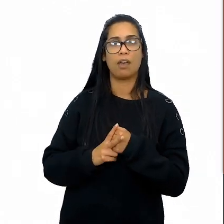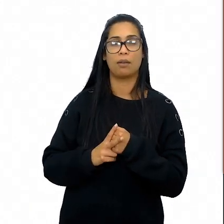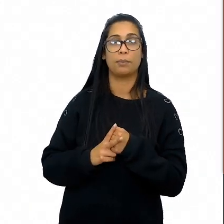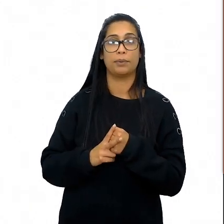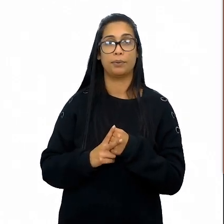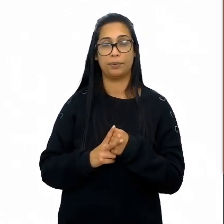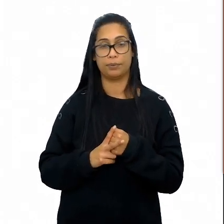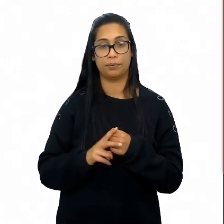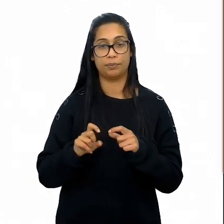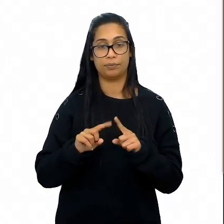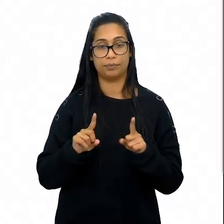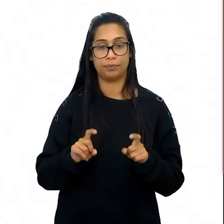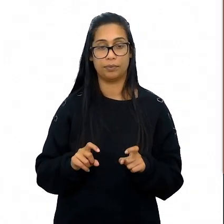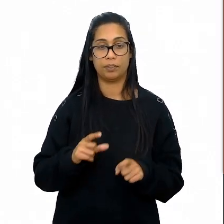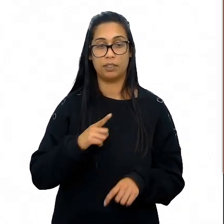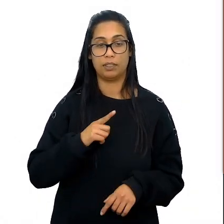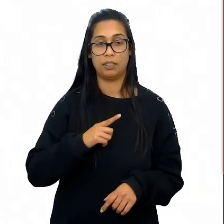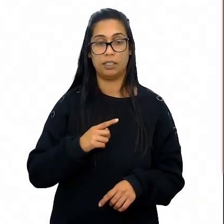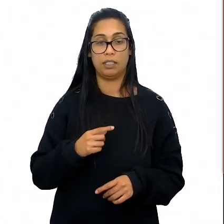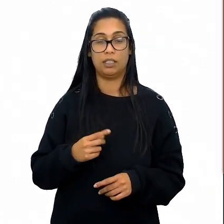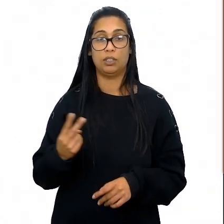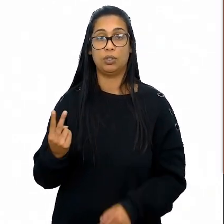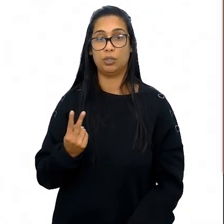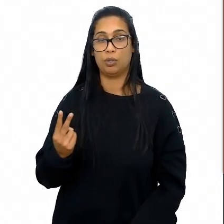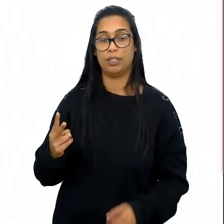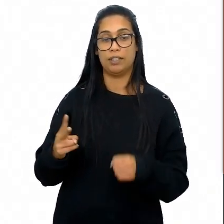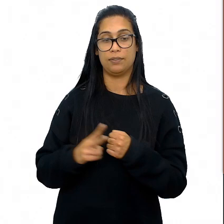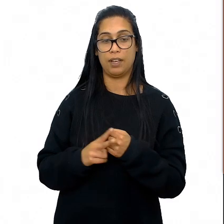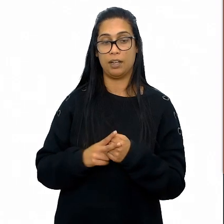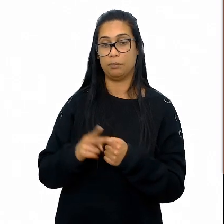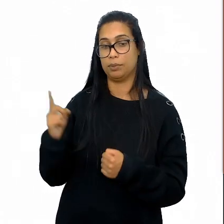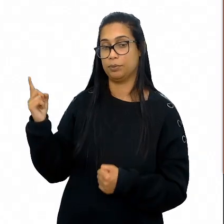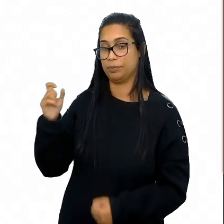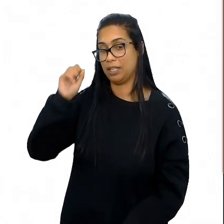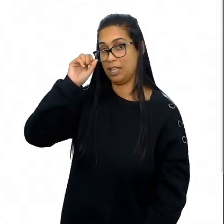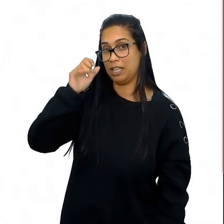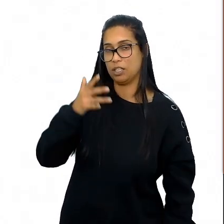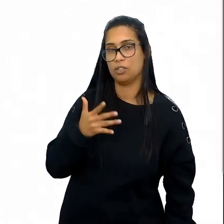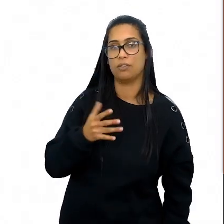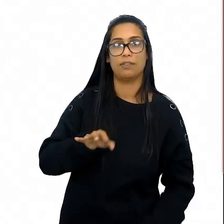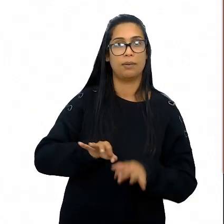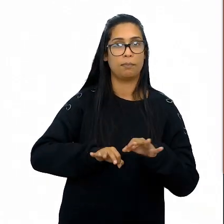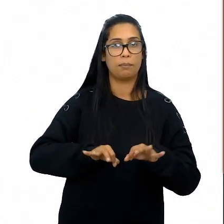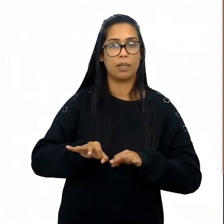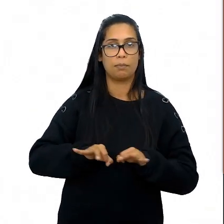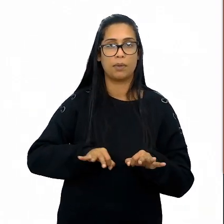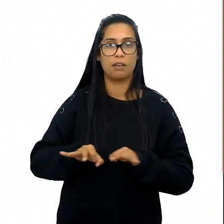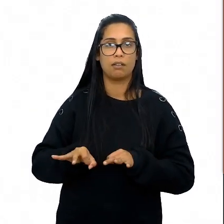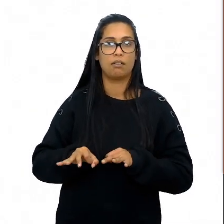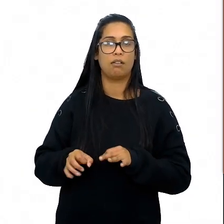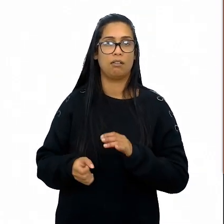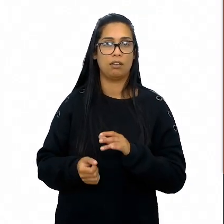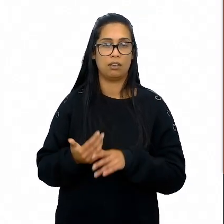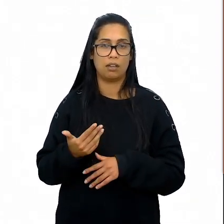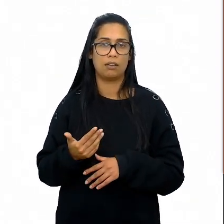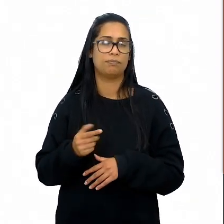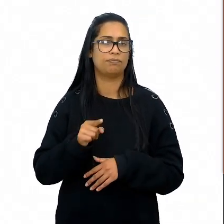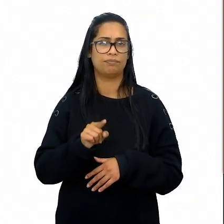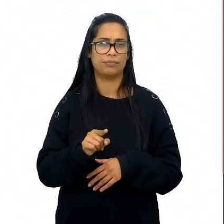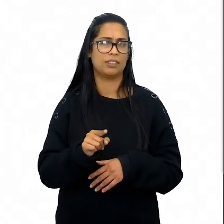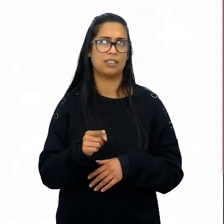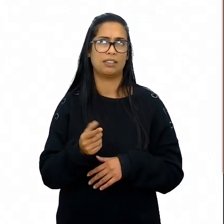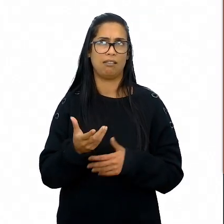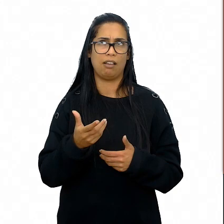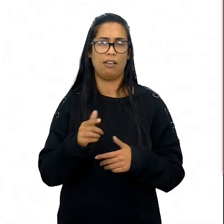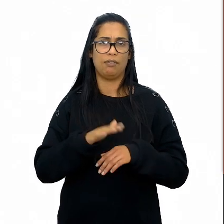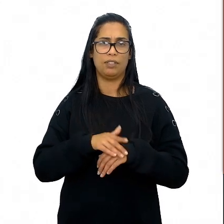teremos dois aqui ó resolver e elaborar então nós que não adianta querer fazer